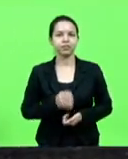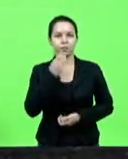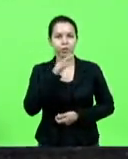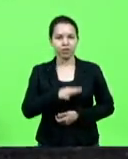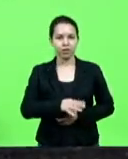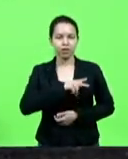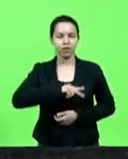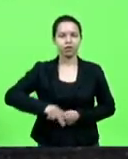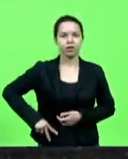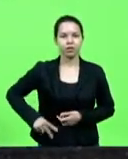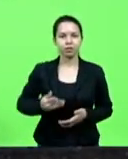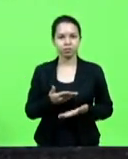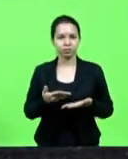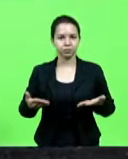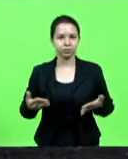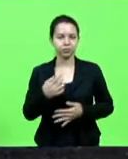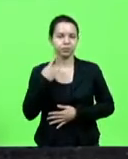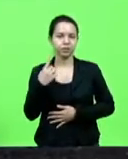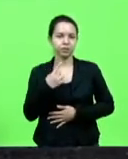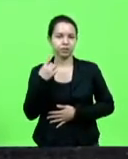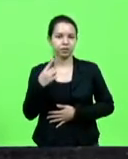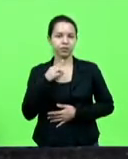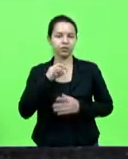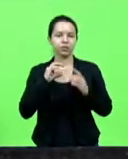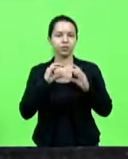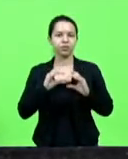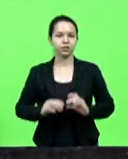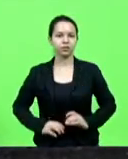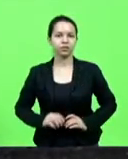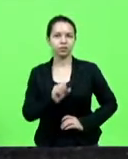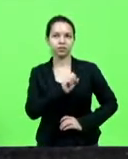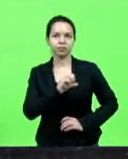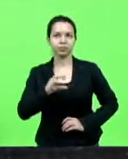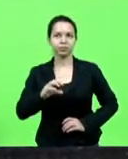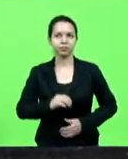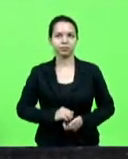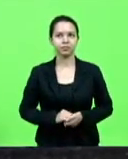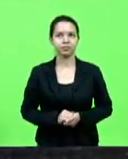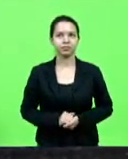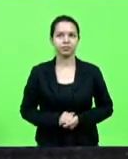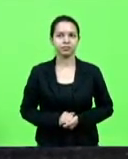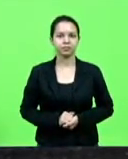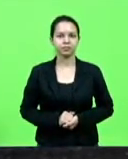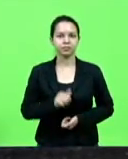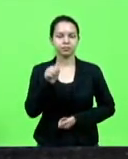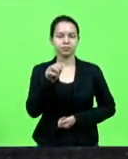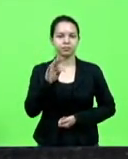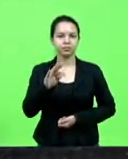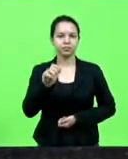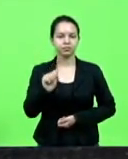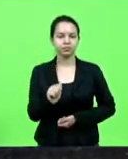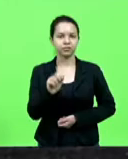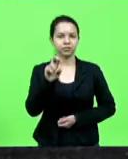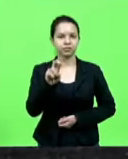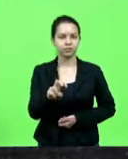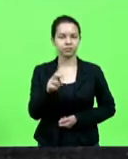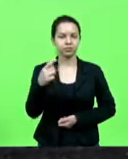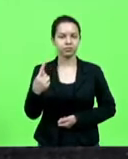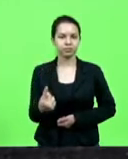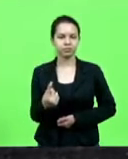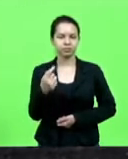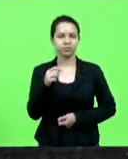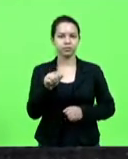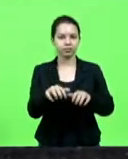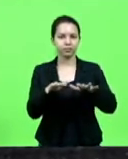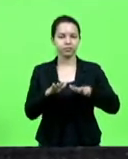senhor presidente, colegas deputados, cidadãos catarinenses. Ata da 51ª Sessão Ordinária da 3ª